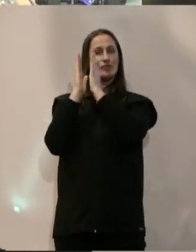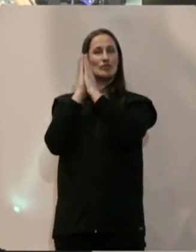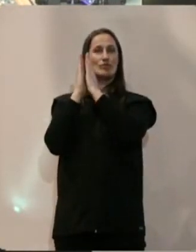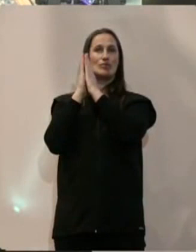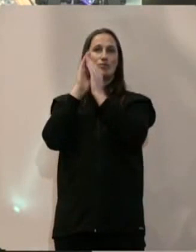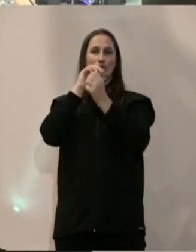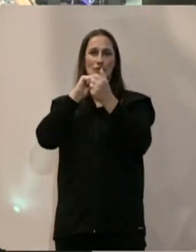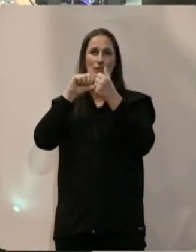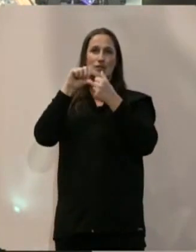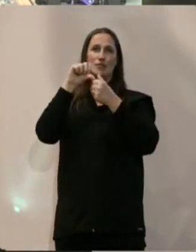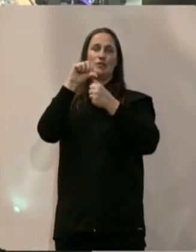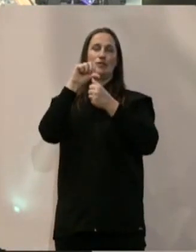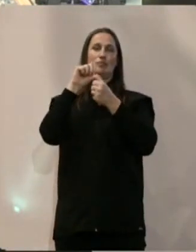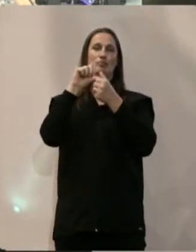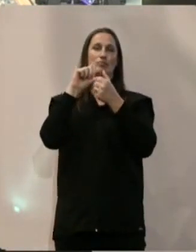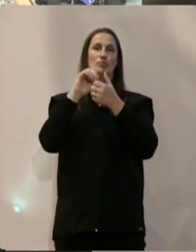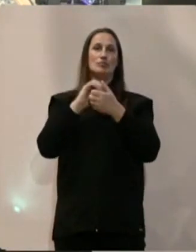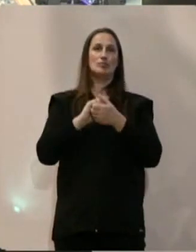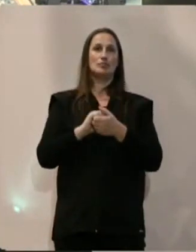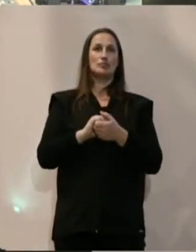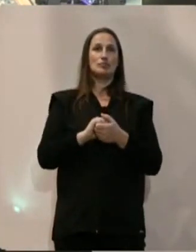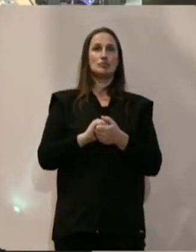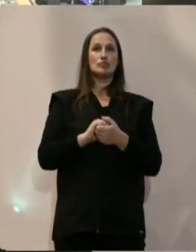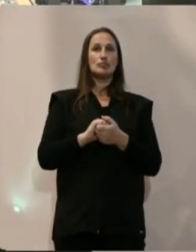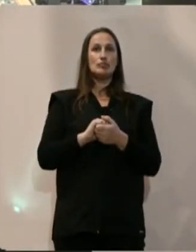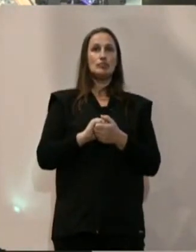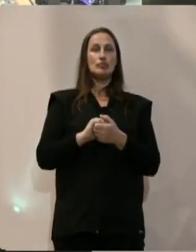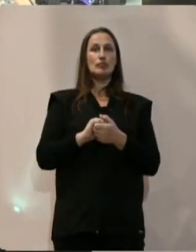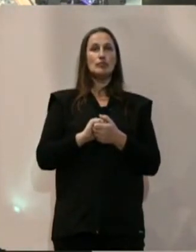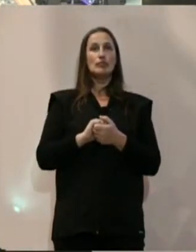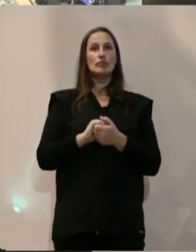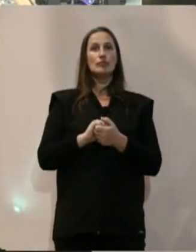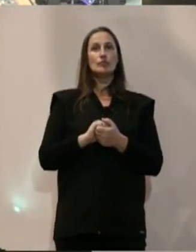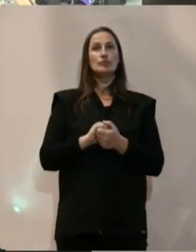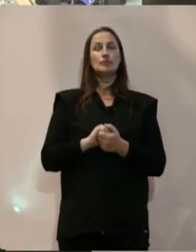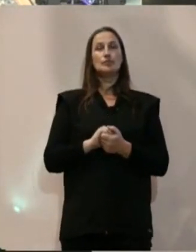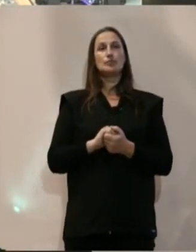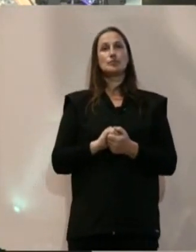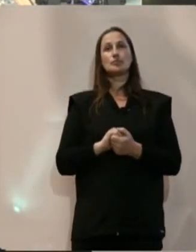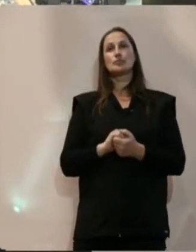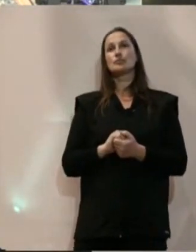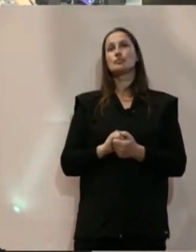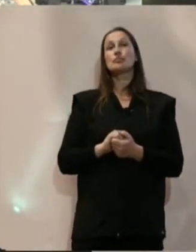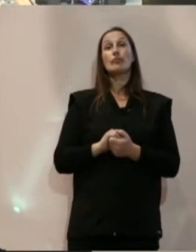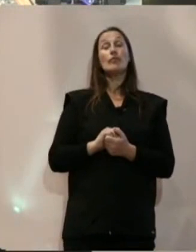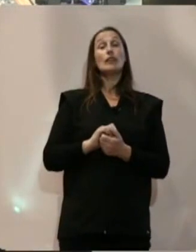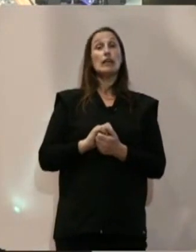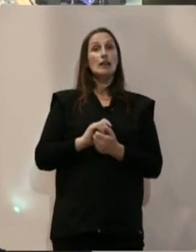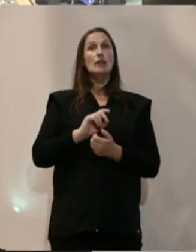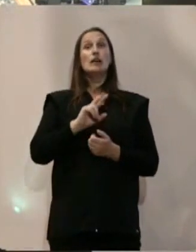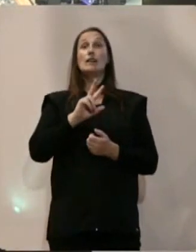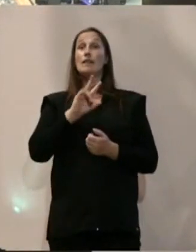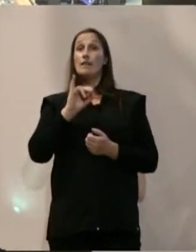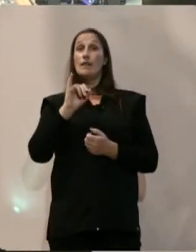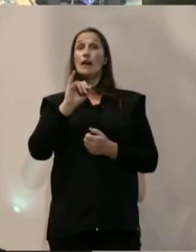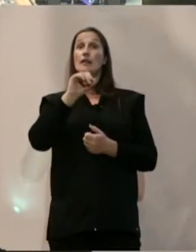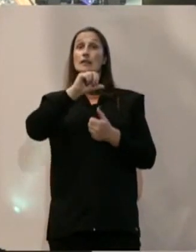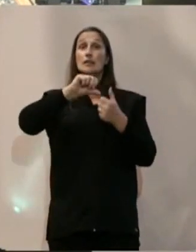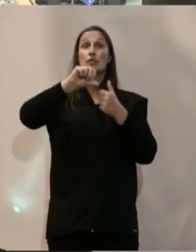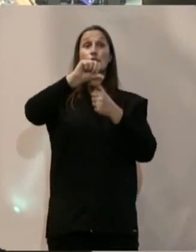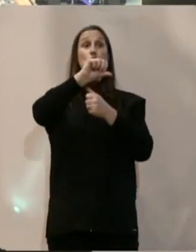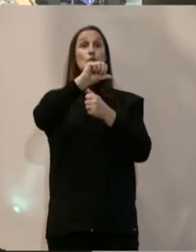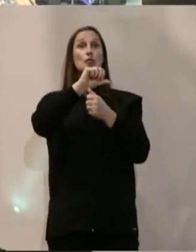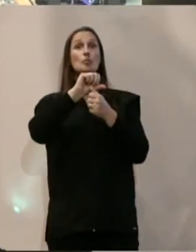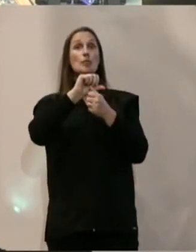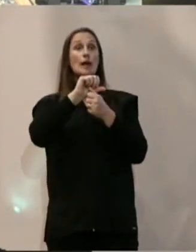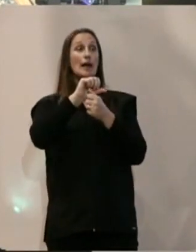orações, até a tua visão do mundo e do reino. E na medida que isso vai acontecendo, Ele está dizendo: olha,